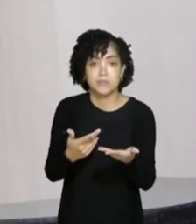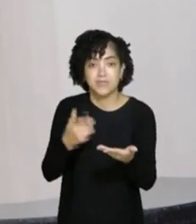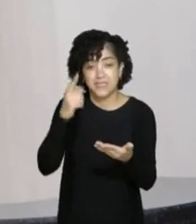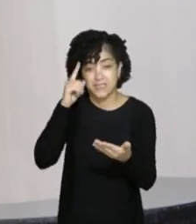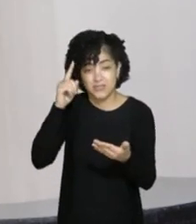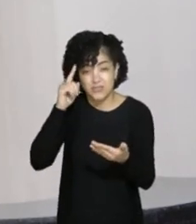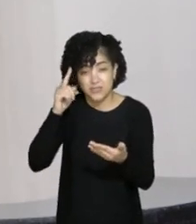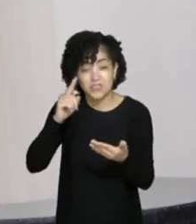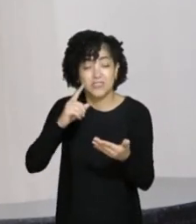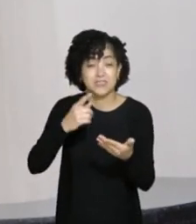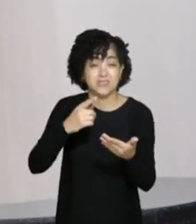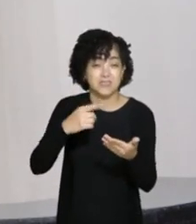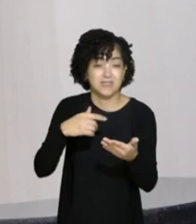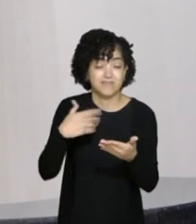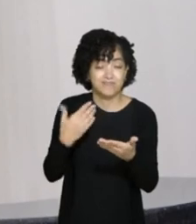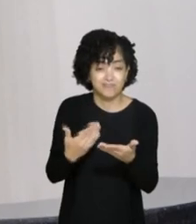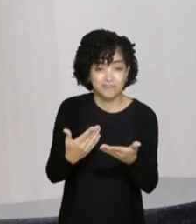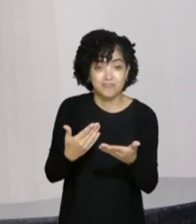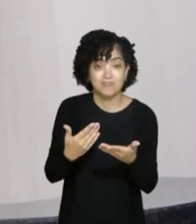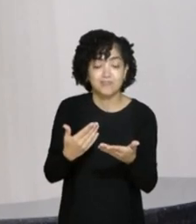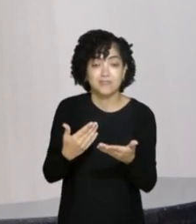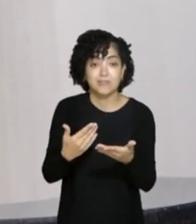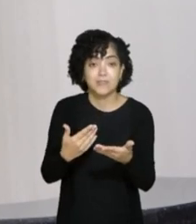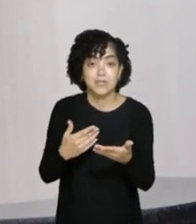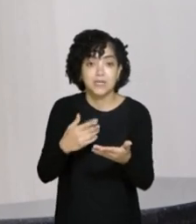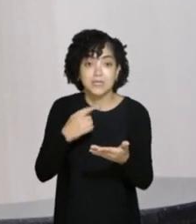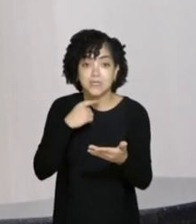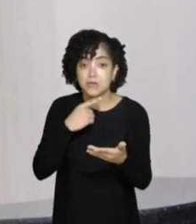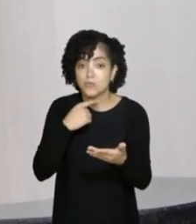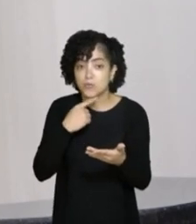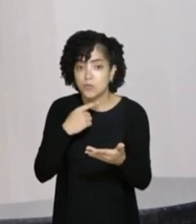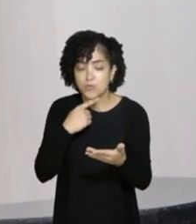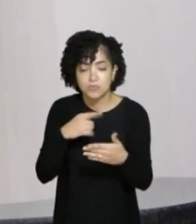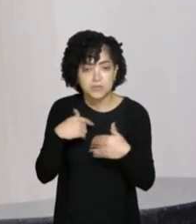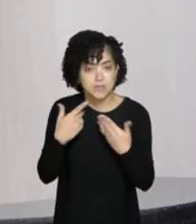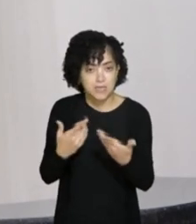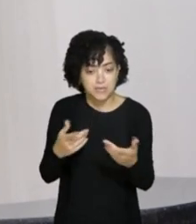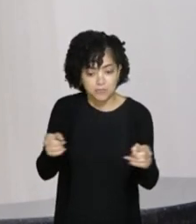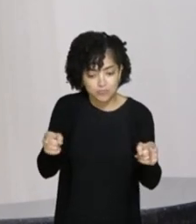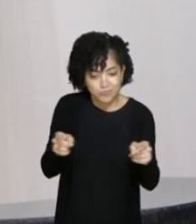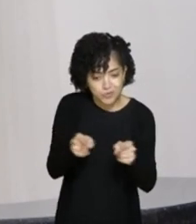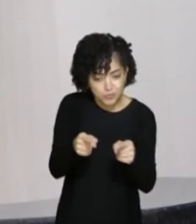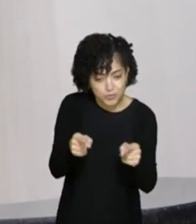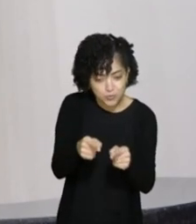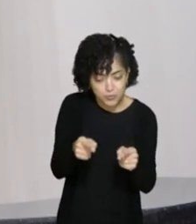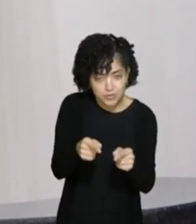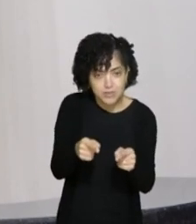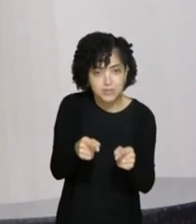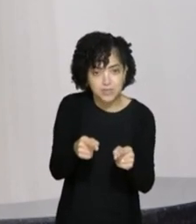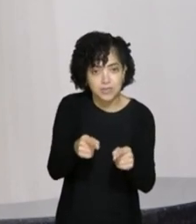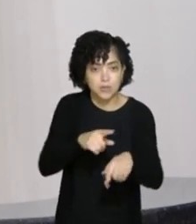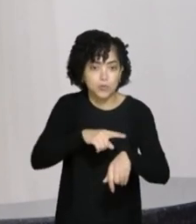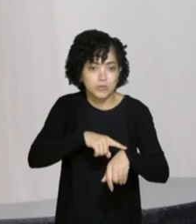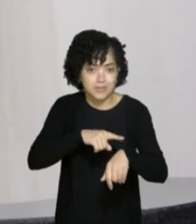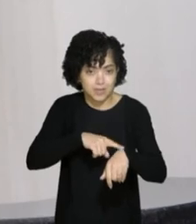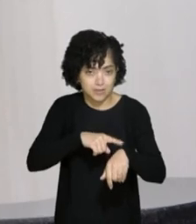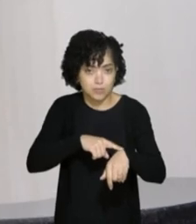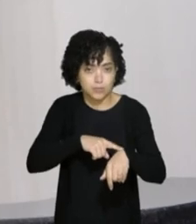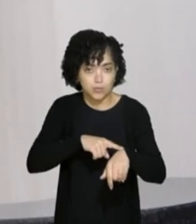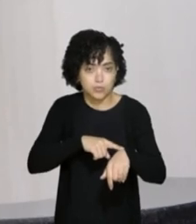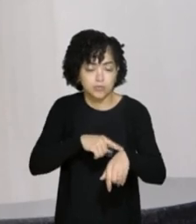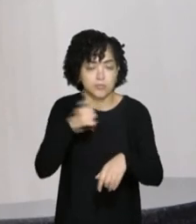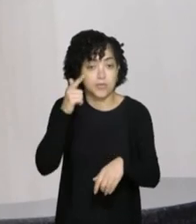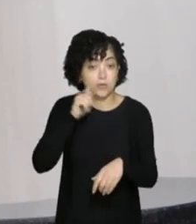distintos, nos tira a possibilidade de obter esse documento no menor prazo possível. E eu quero agradecer à delegada